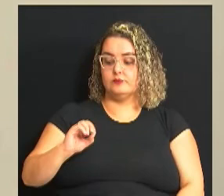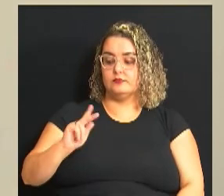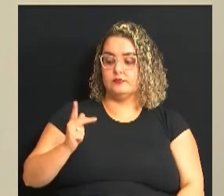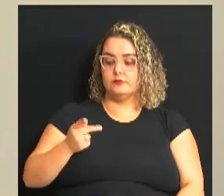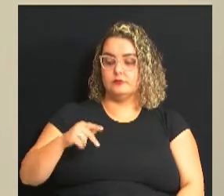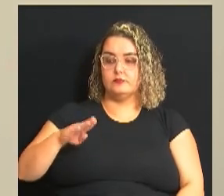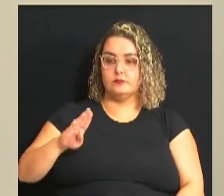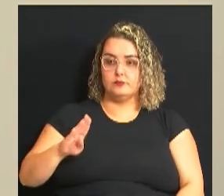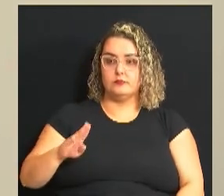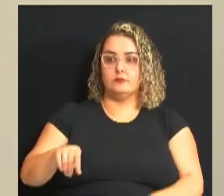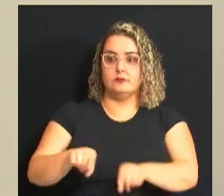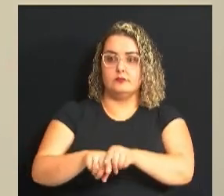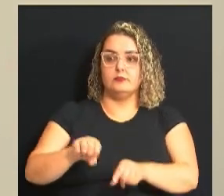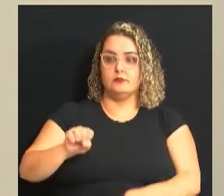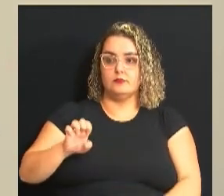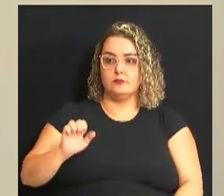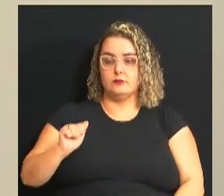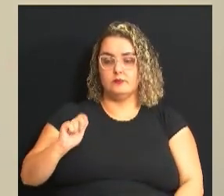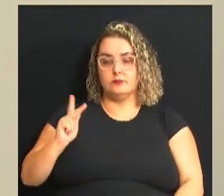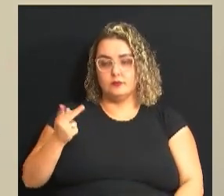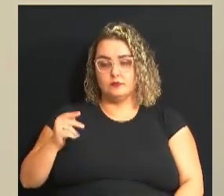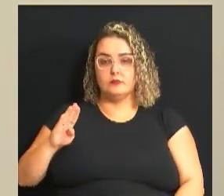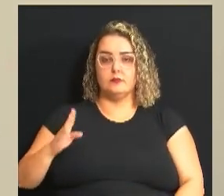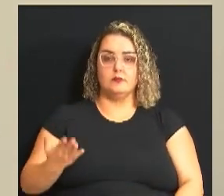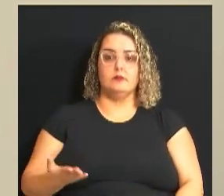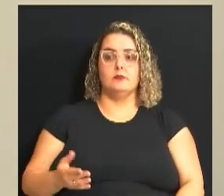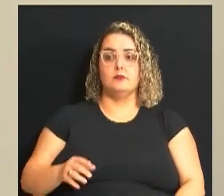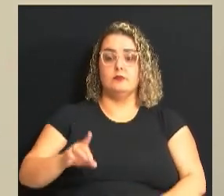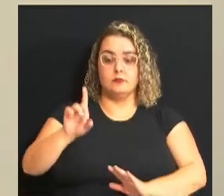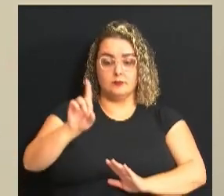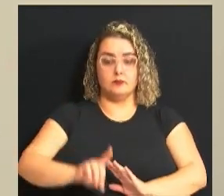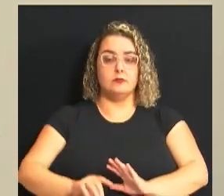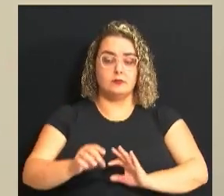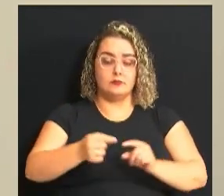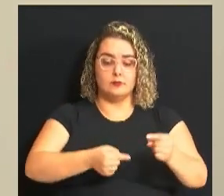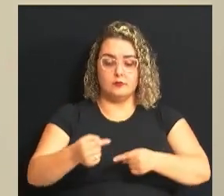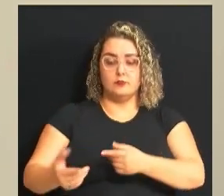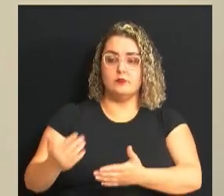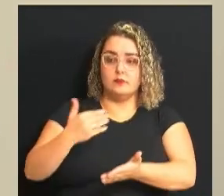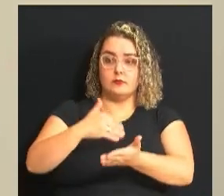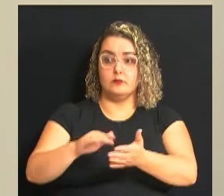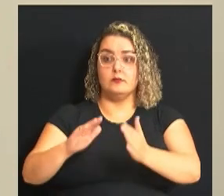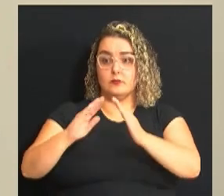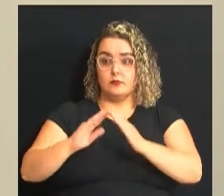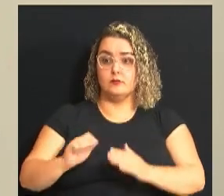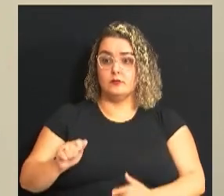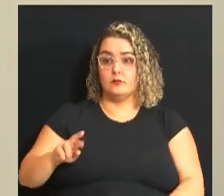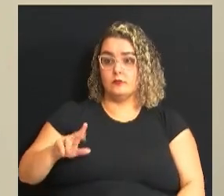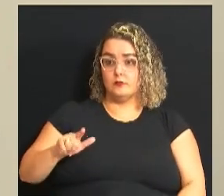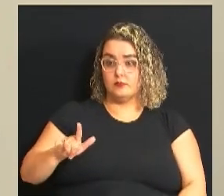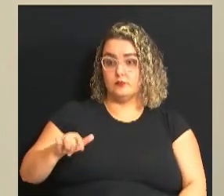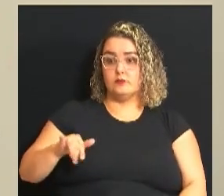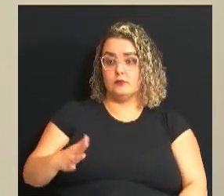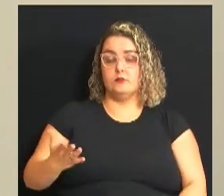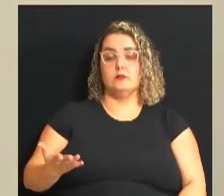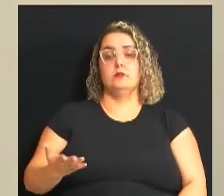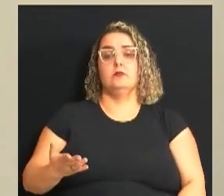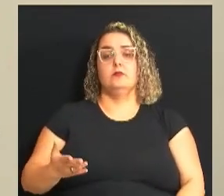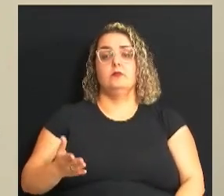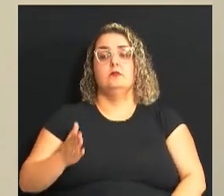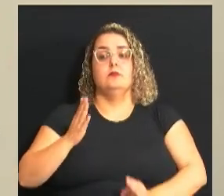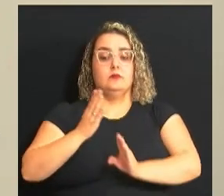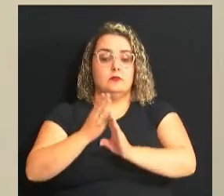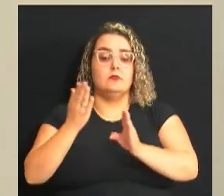e debatido pelos seus diretores e especialmente pelo secretário de Habitação, Arli de Lara Romeu, vem no encontro de